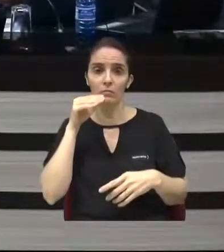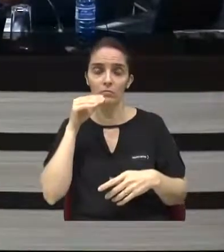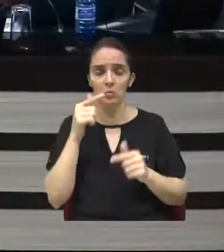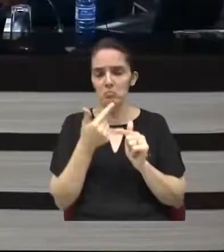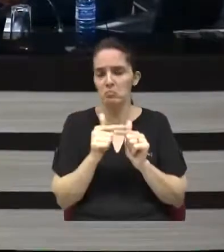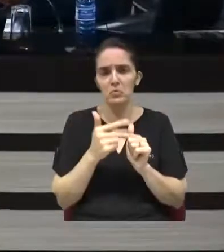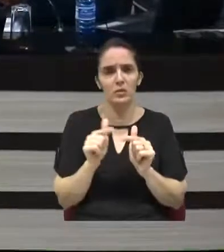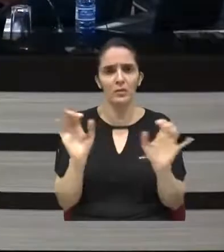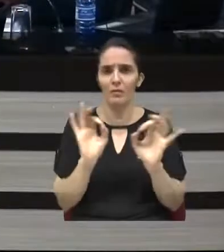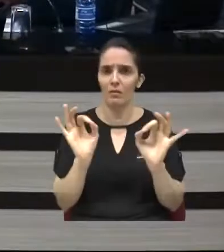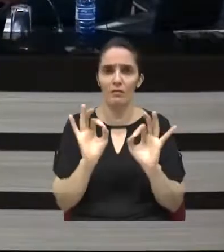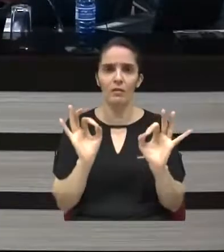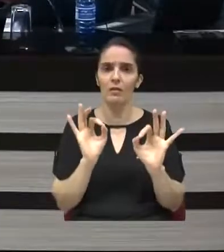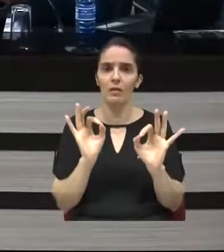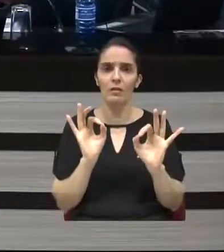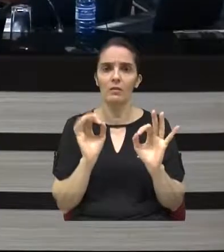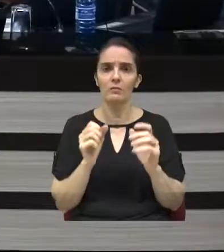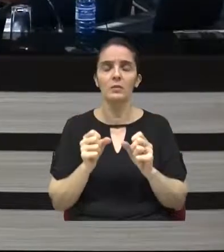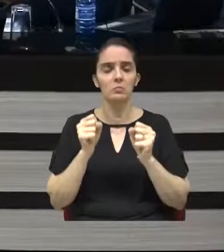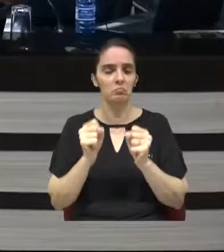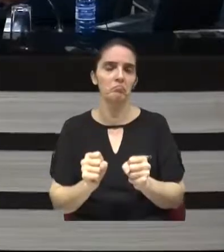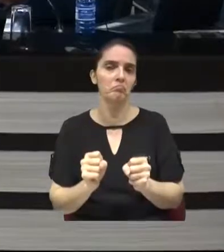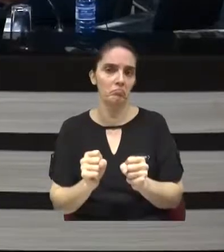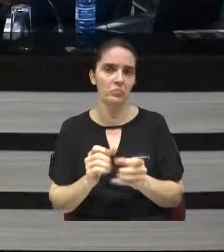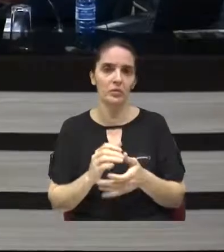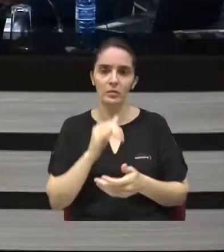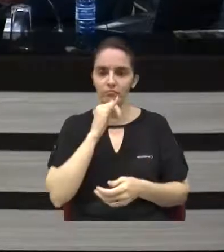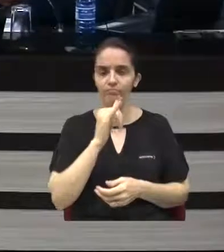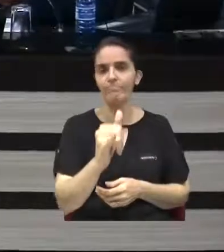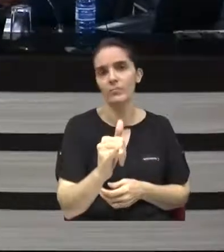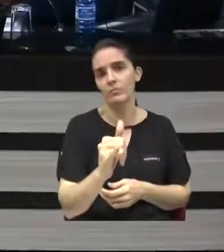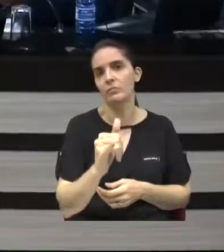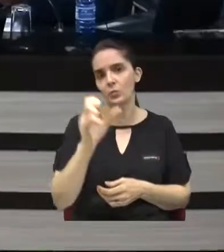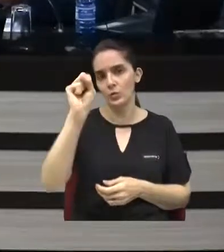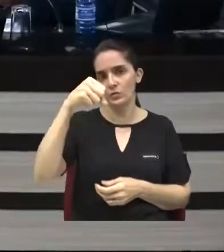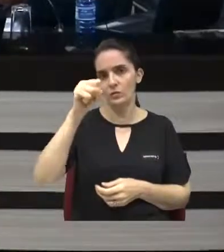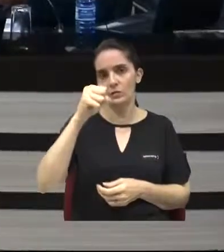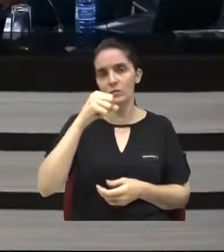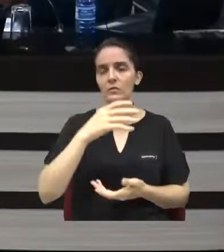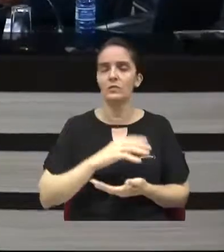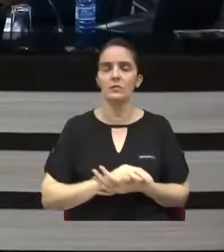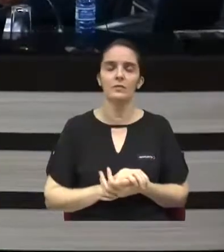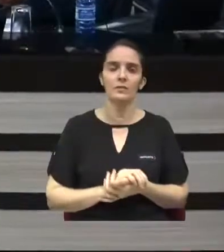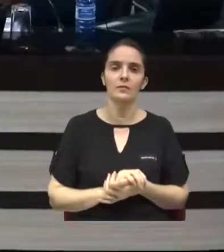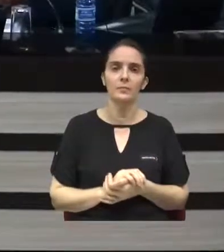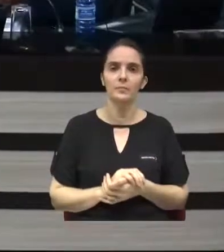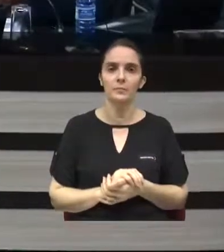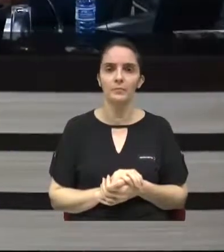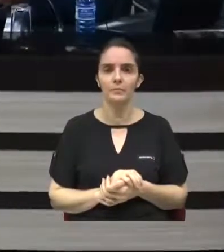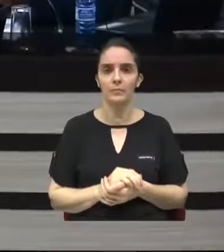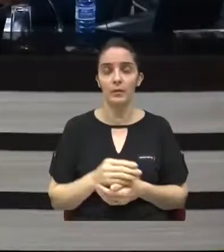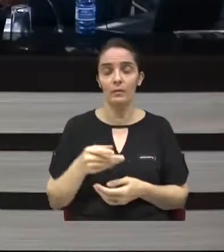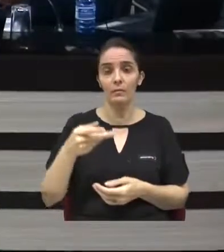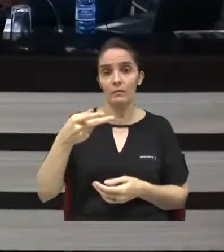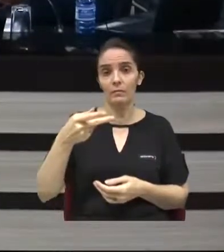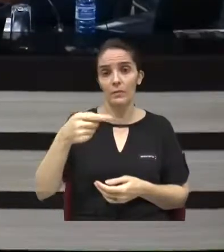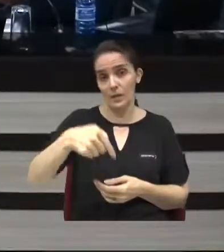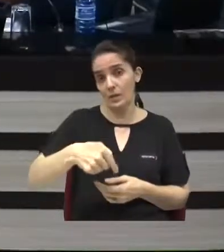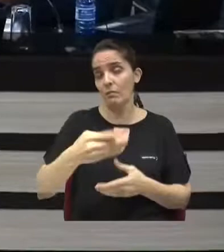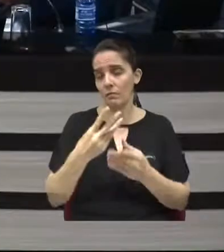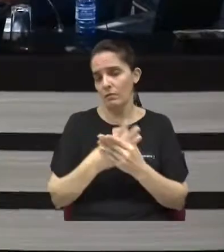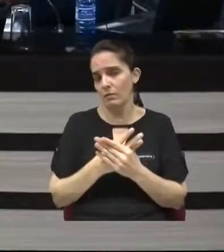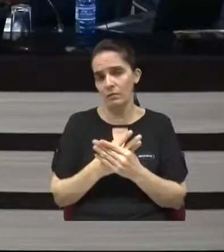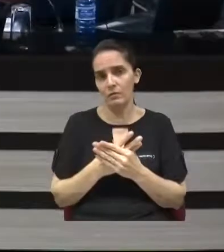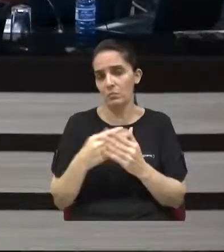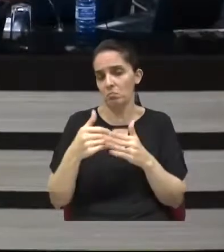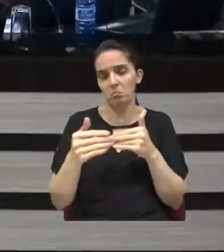exercício do cargo comissionado não é condição impeditiva de se subscrever denúncia à Câmara Municipal contra qualquer um